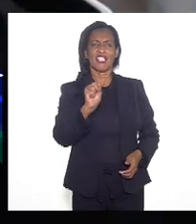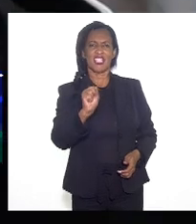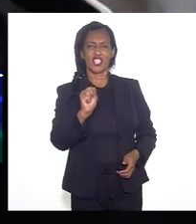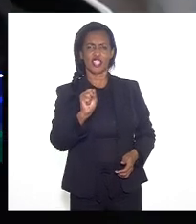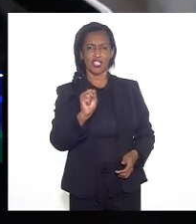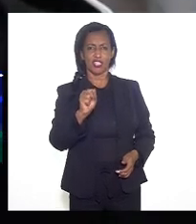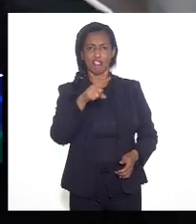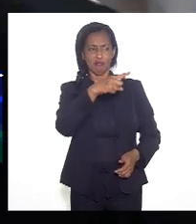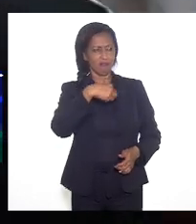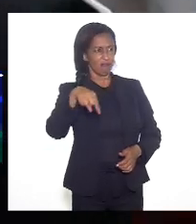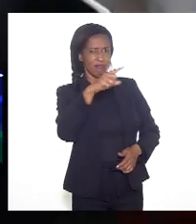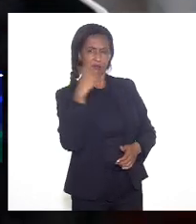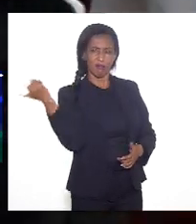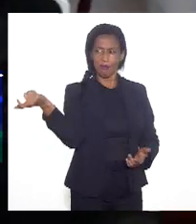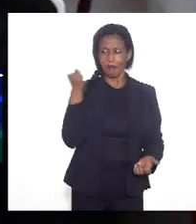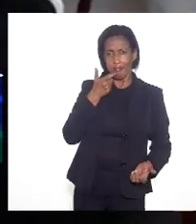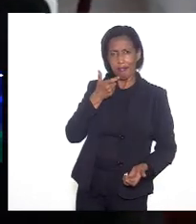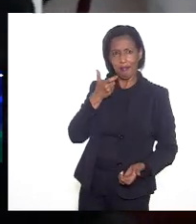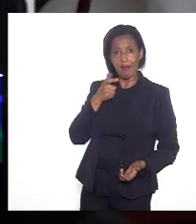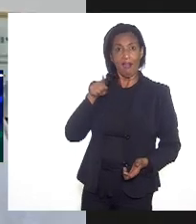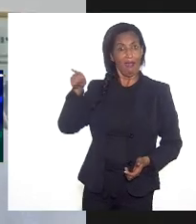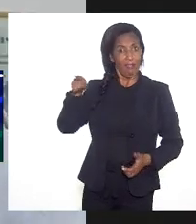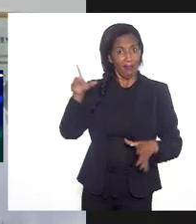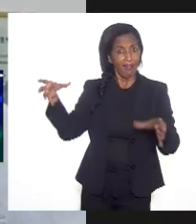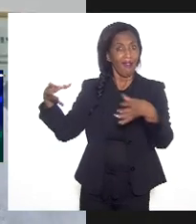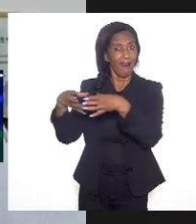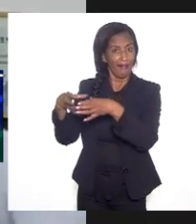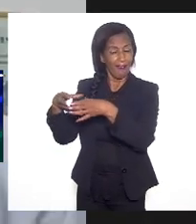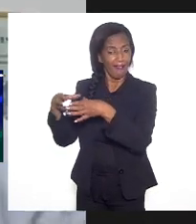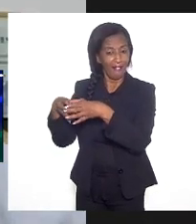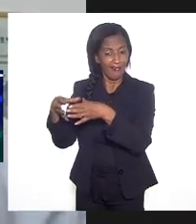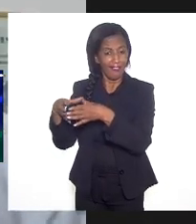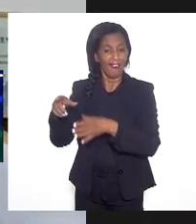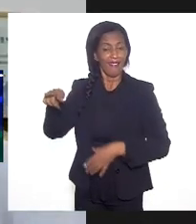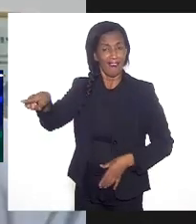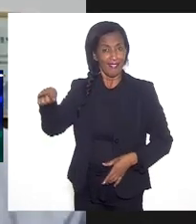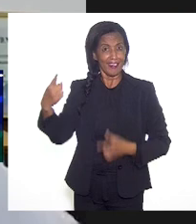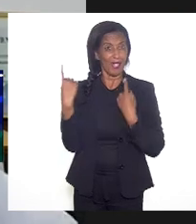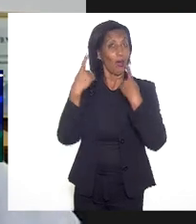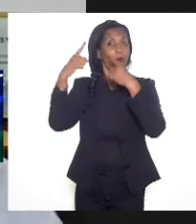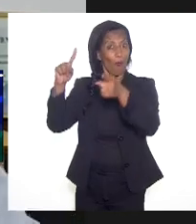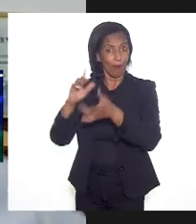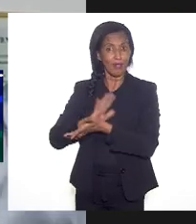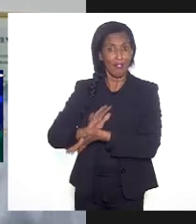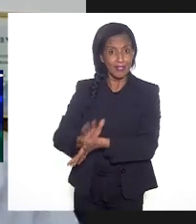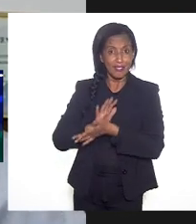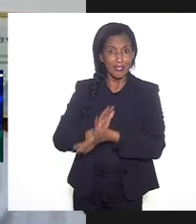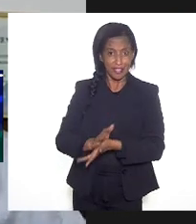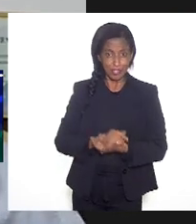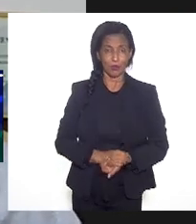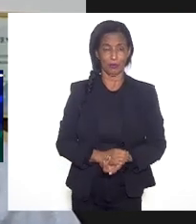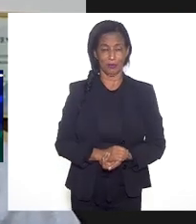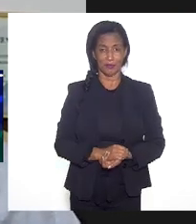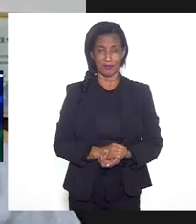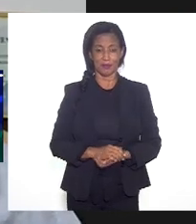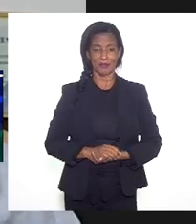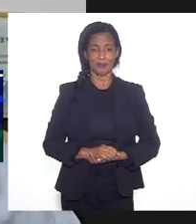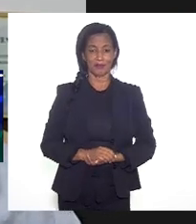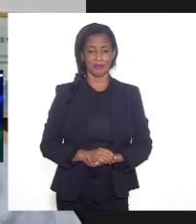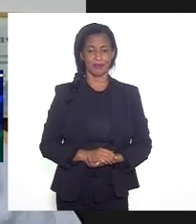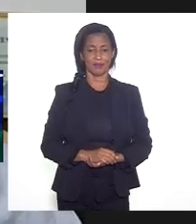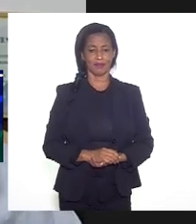Exatamente. Essa é a galera que diz combater o racismo.